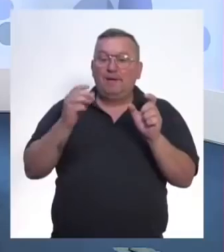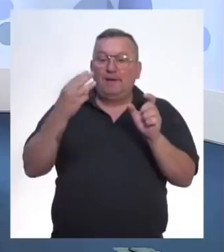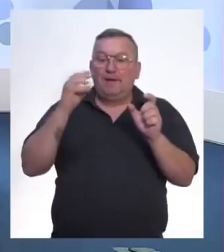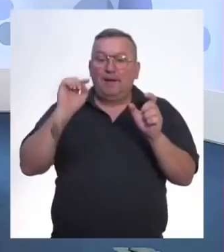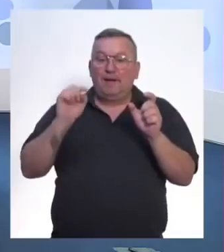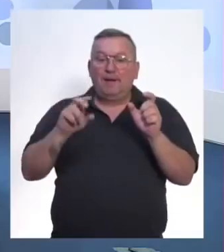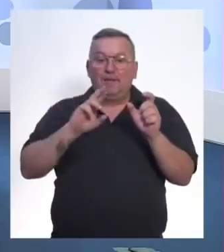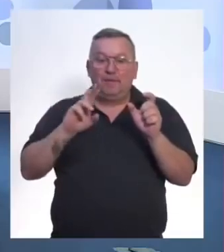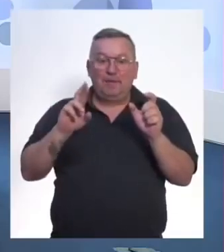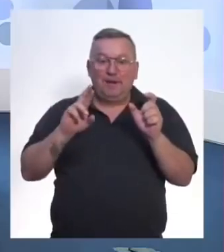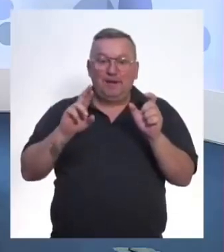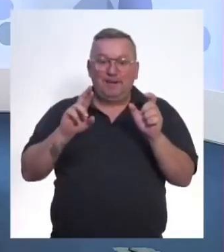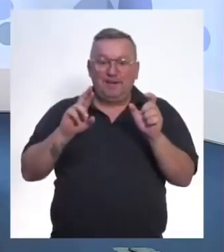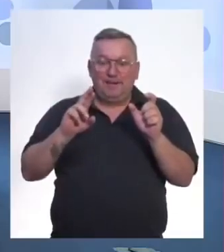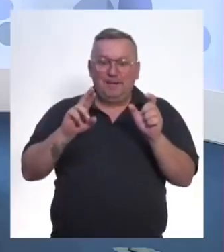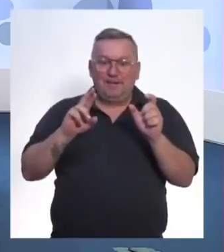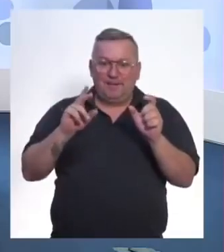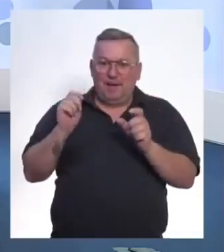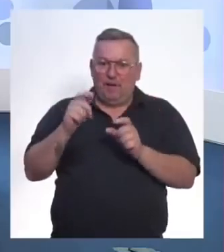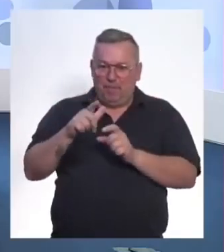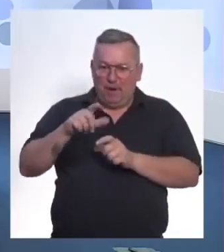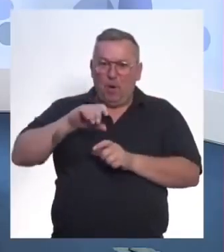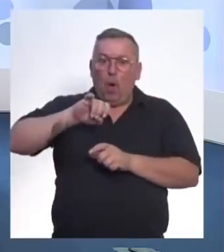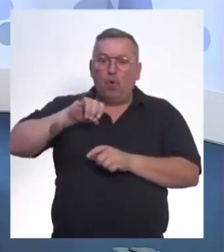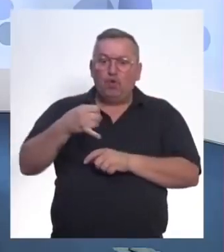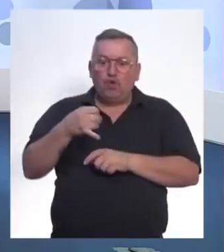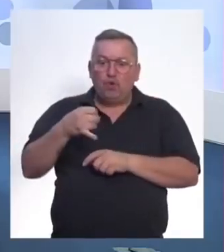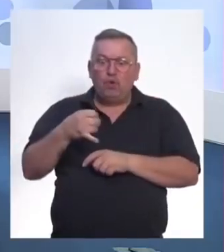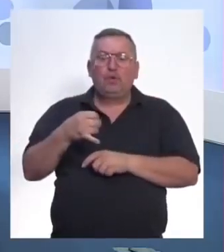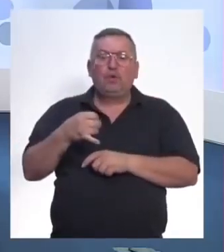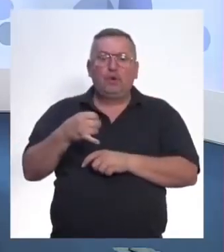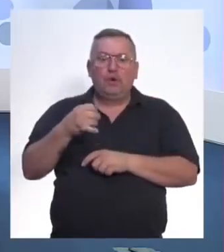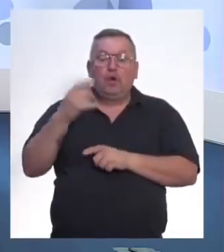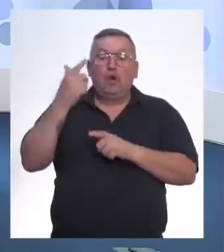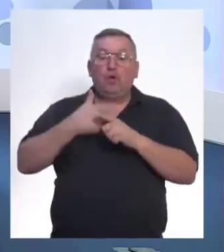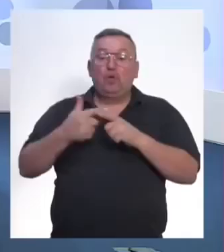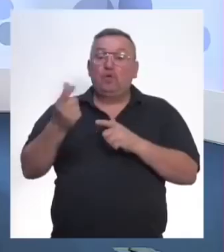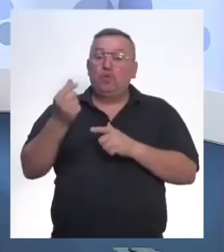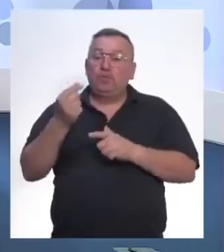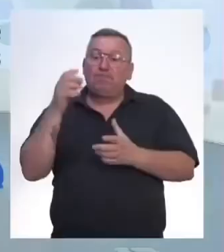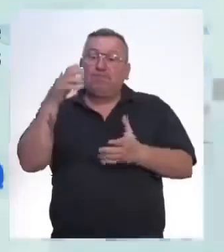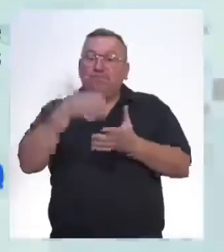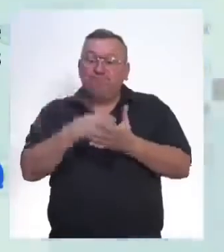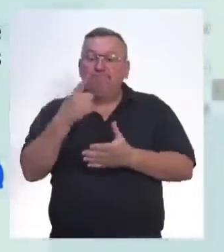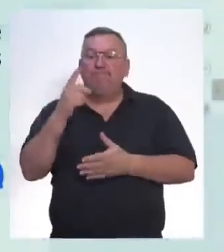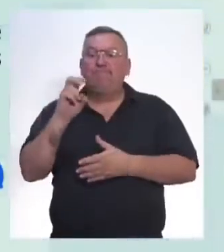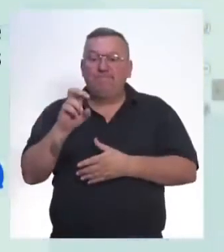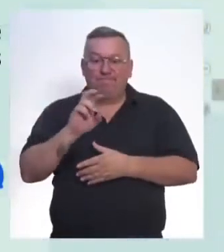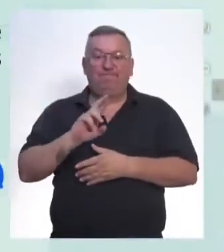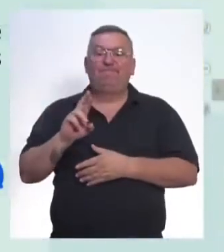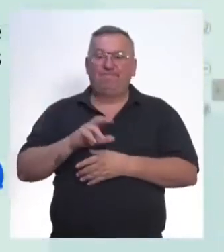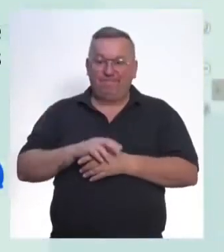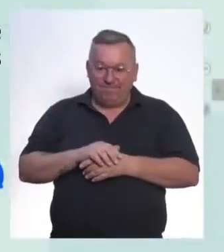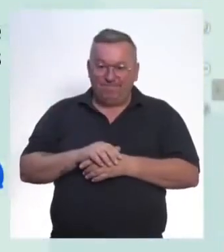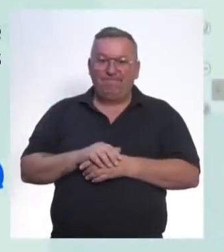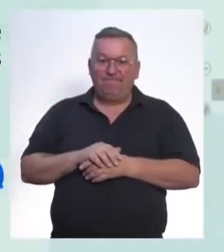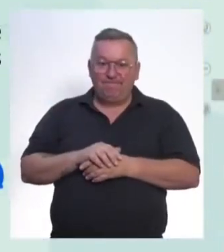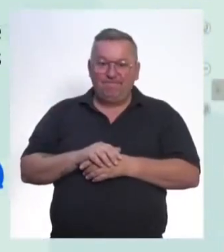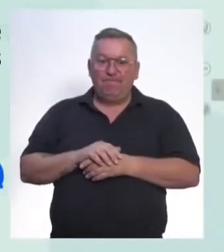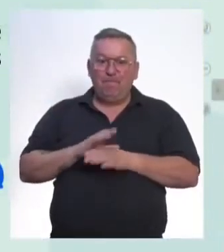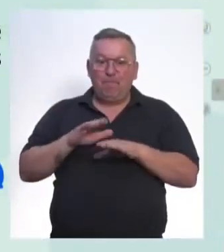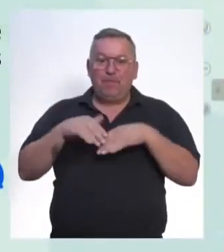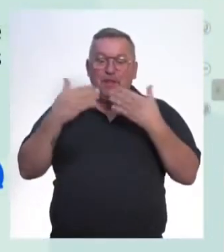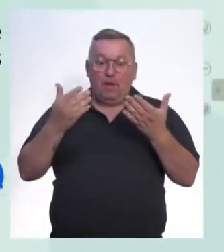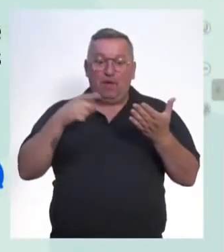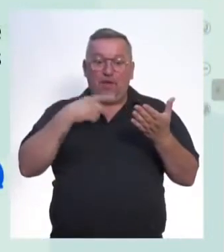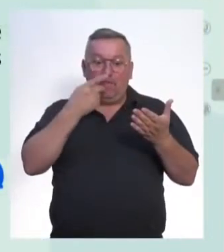mil reais, né? Foi o que ela pagou de juros sobre um valor à vista de 15 mil reais, beleza? Então, a